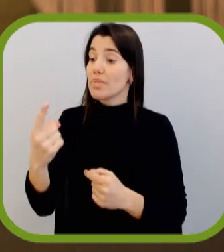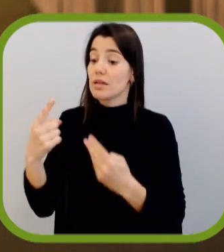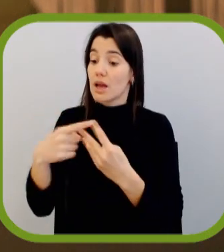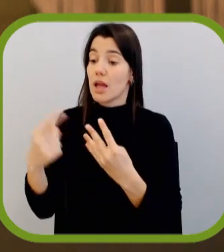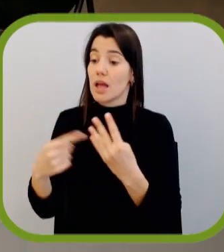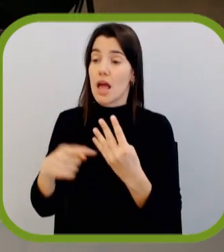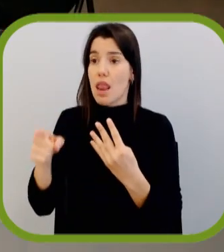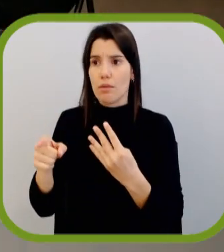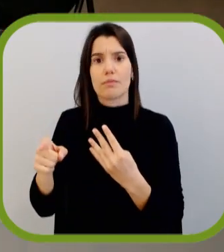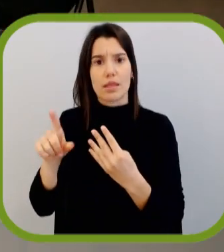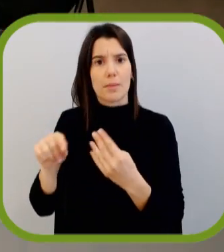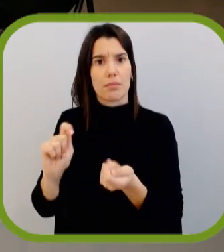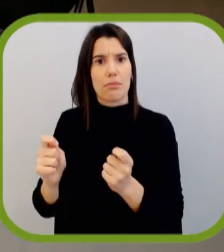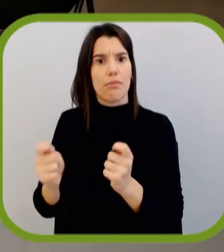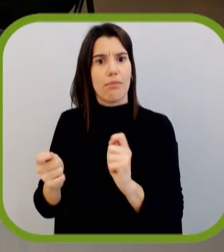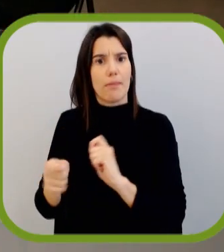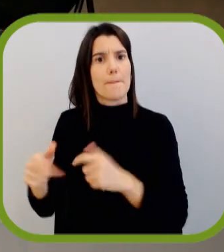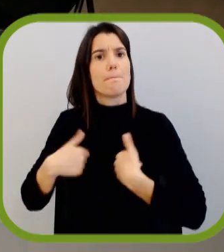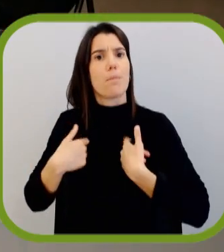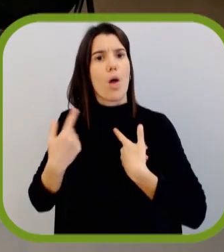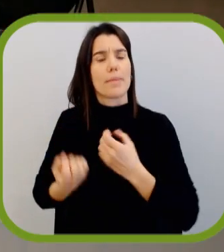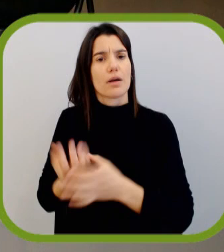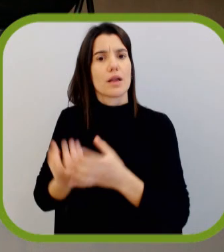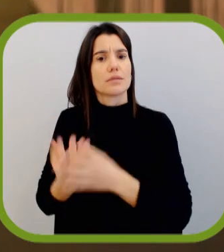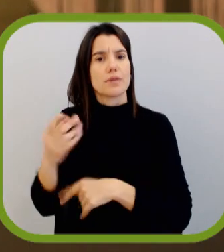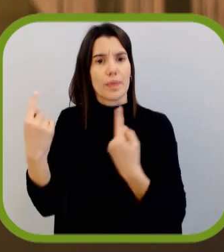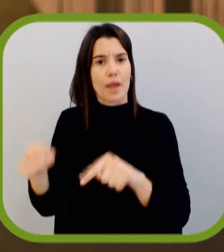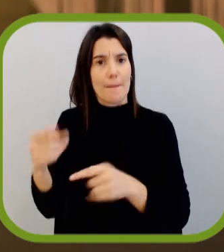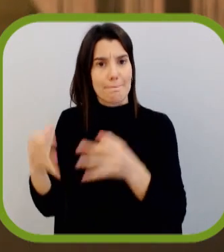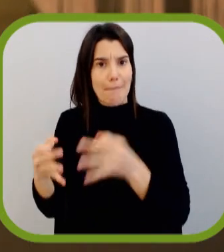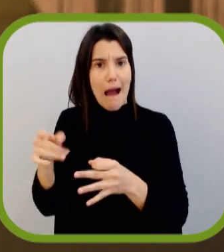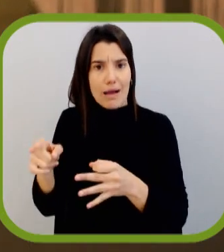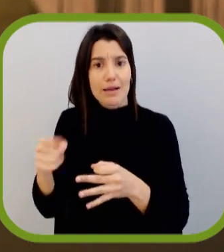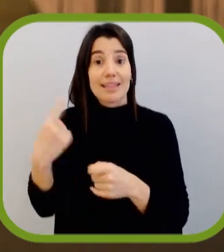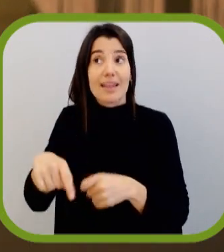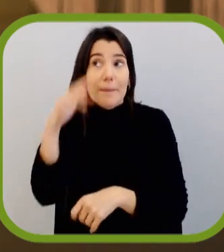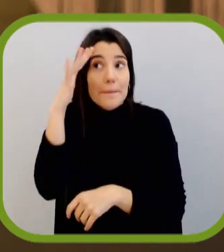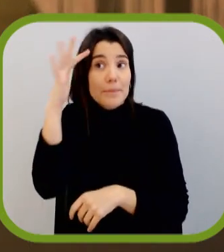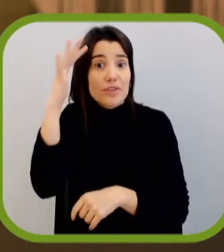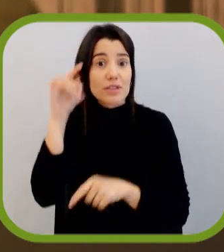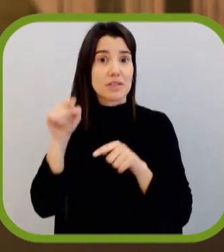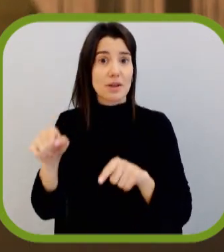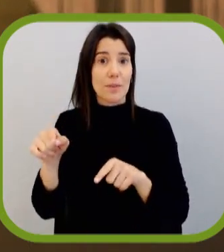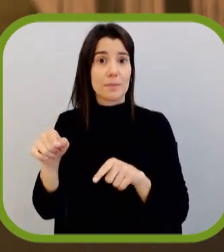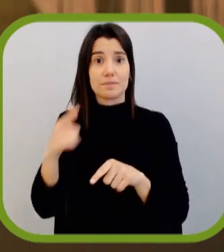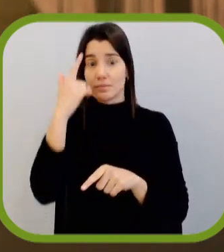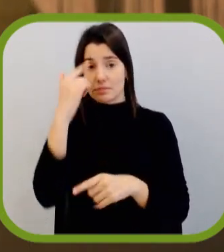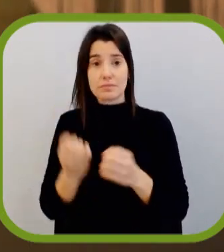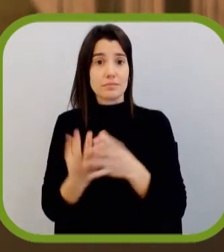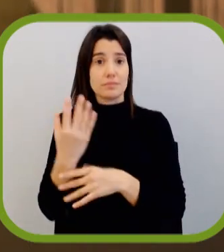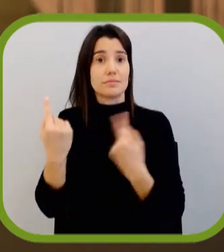aquilo que a gente quer, já fazem coisas por si próprias, máquinas que têm imaginação, que